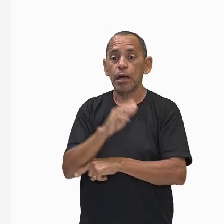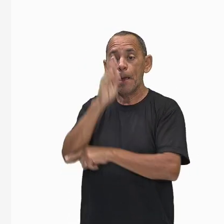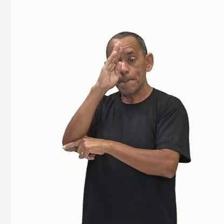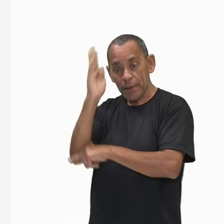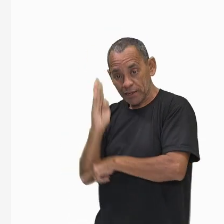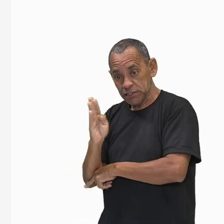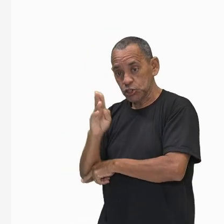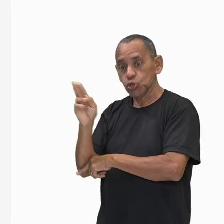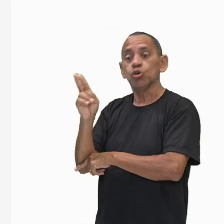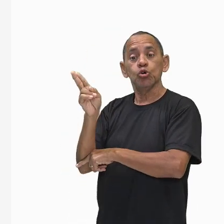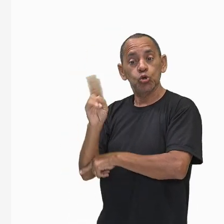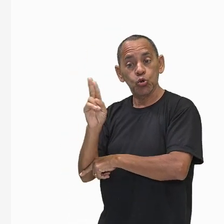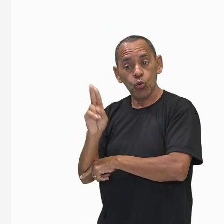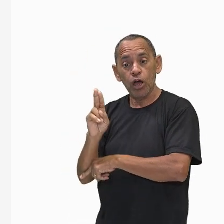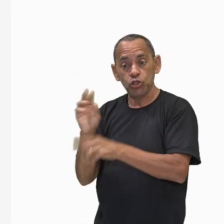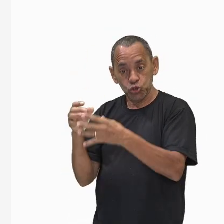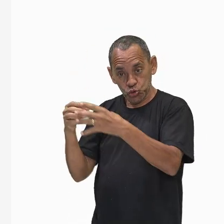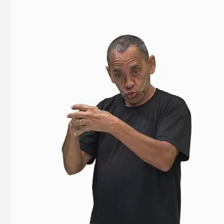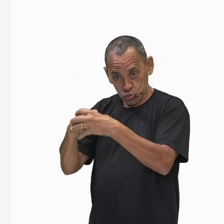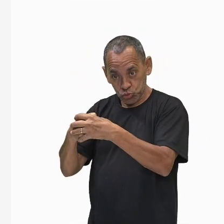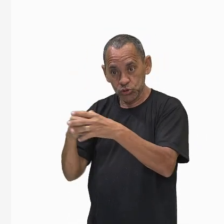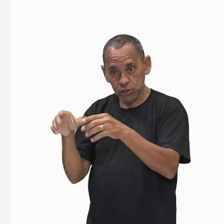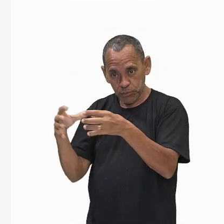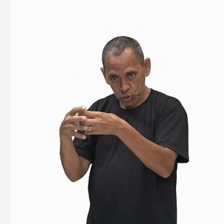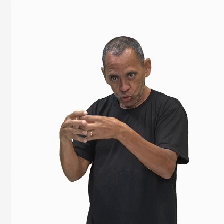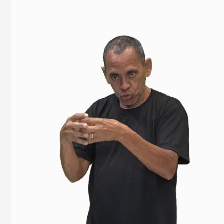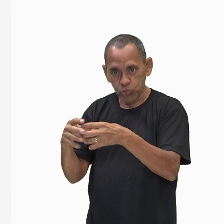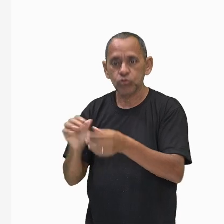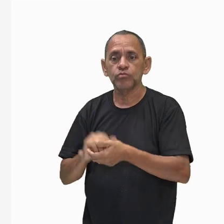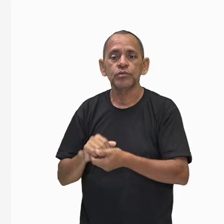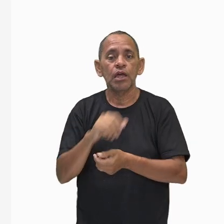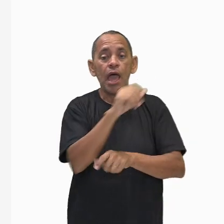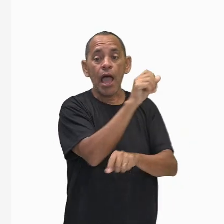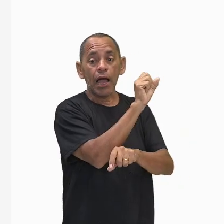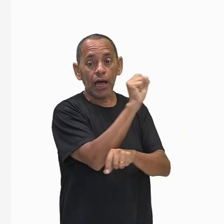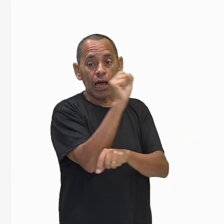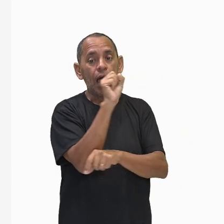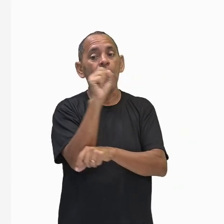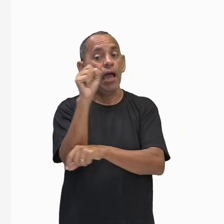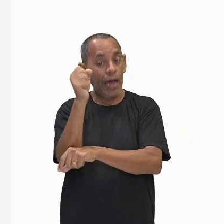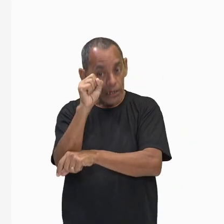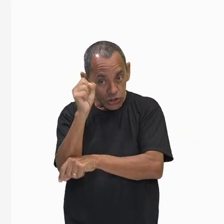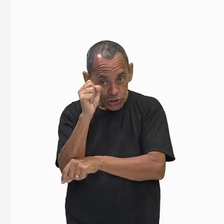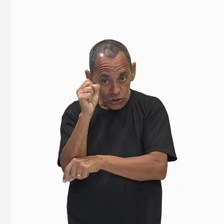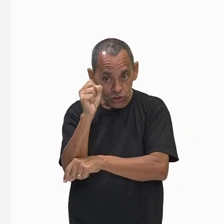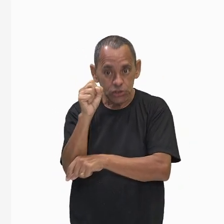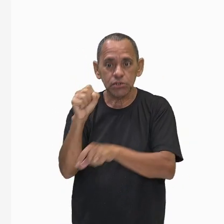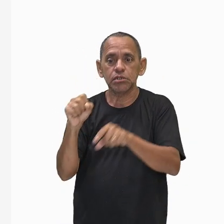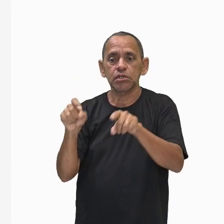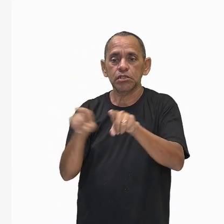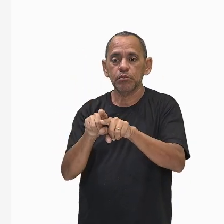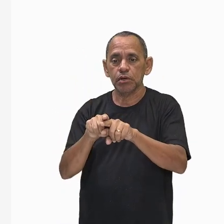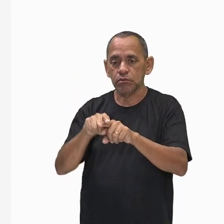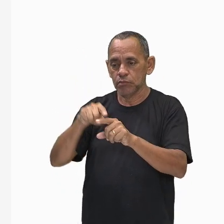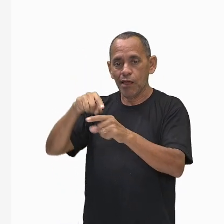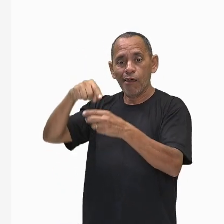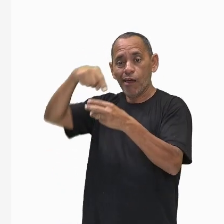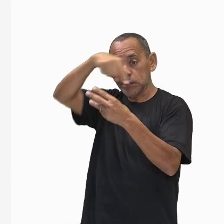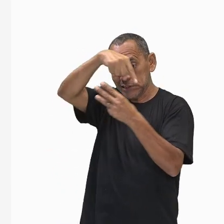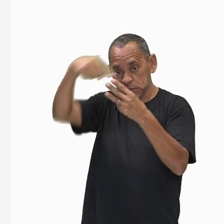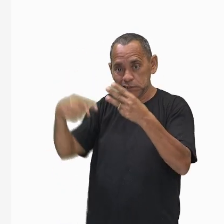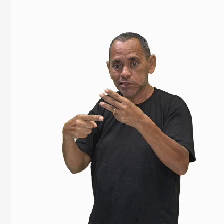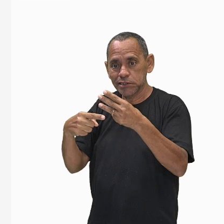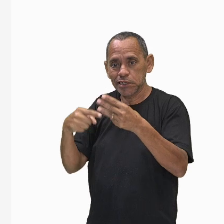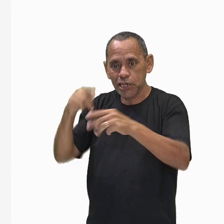tá, gente? Aliado com os brasileiros, e também Argentina. Esses 3 países formaram o que a